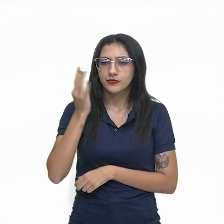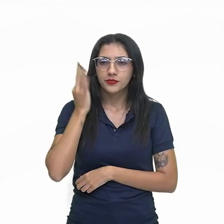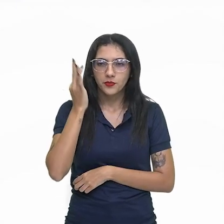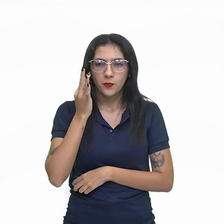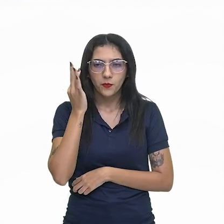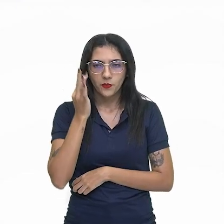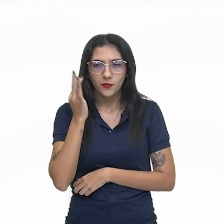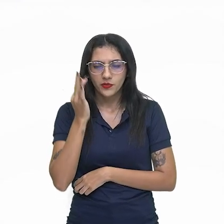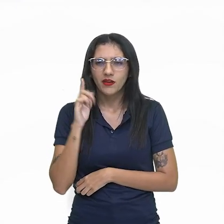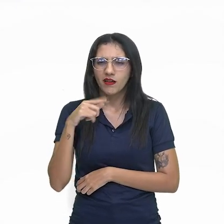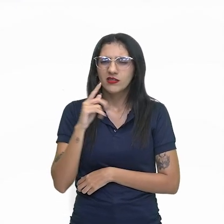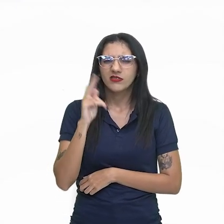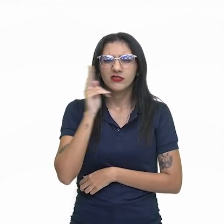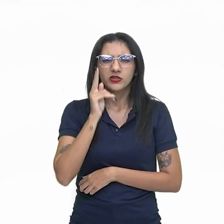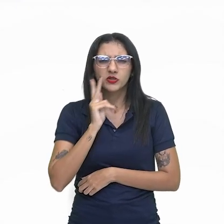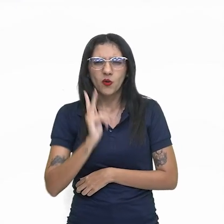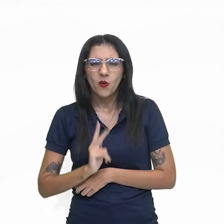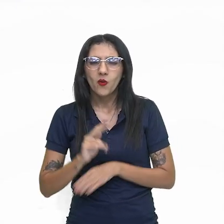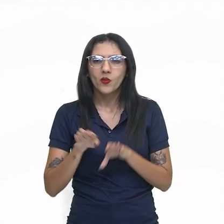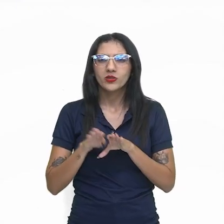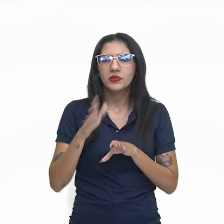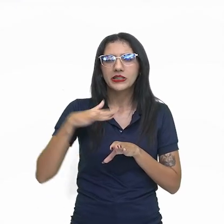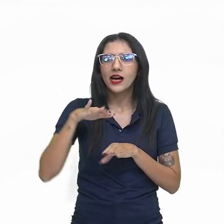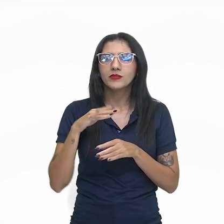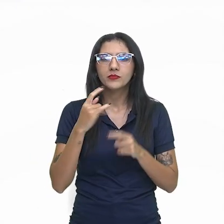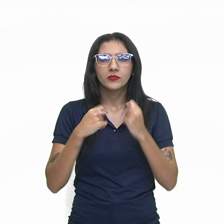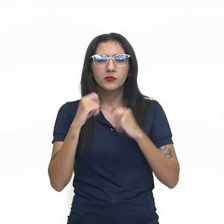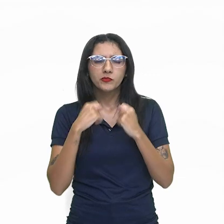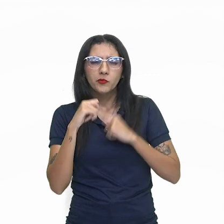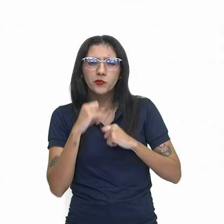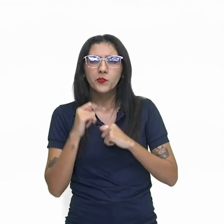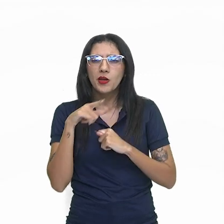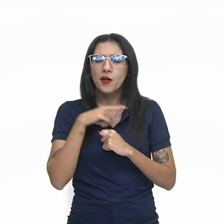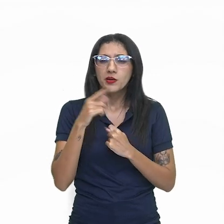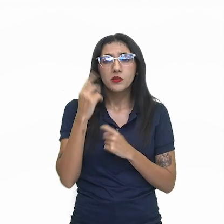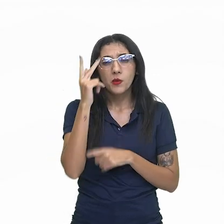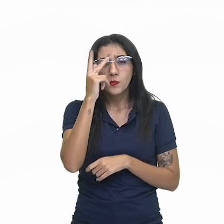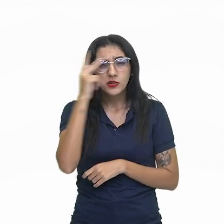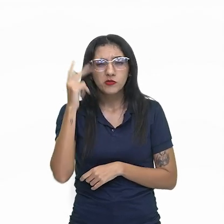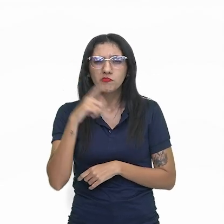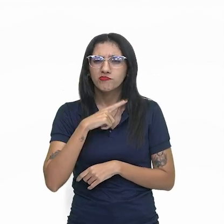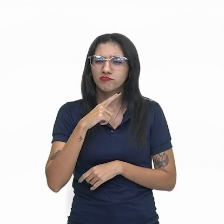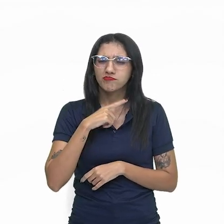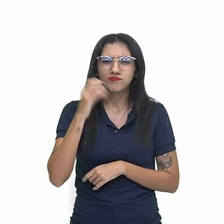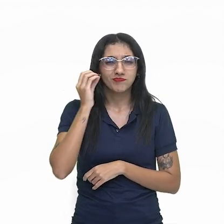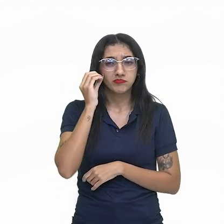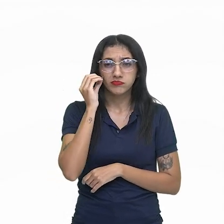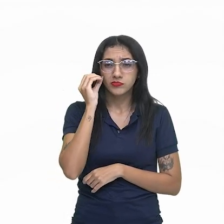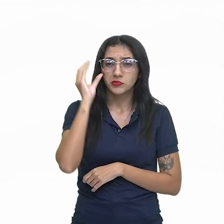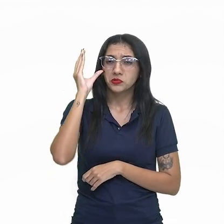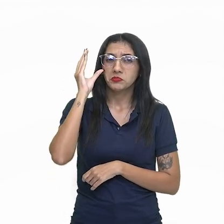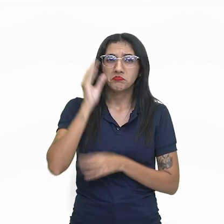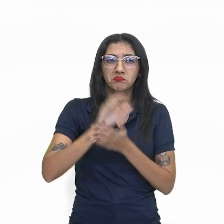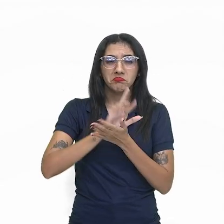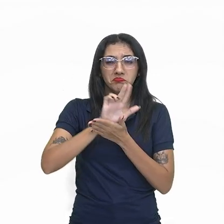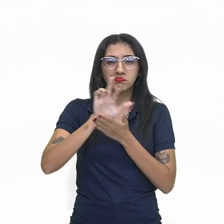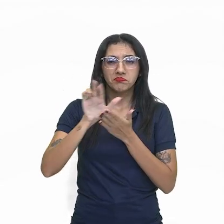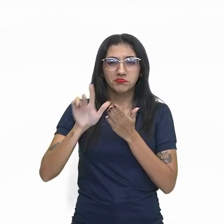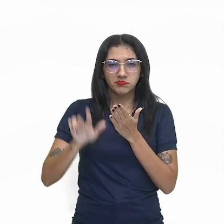Weber, que era historiador, economista, né, uma pessoa de um campo de conhecimento muito vasto, né?